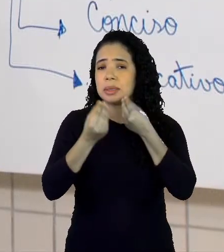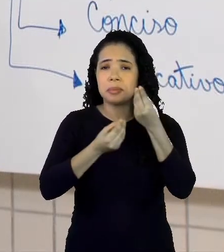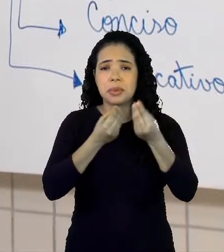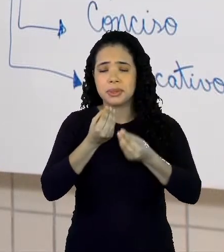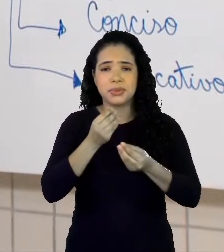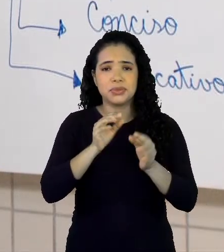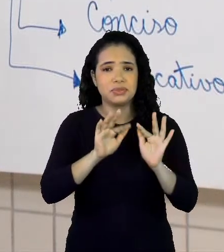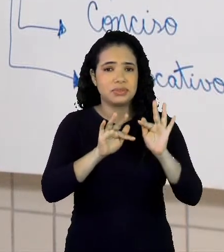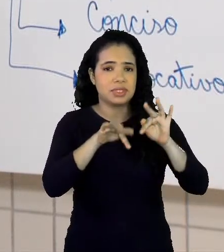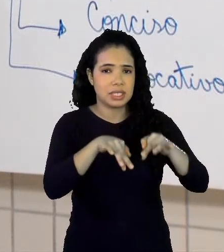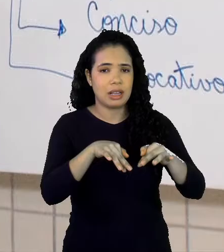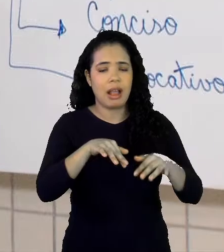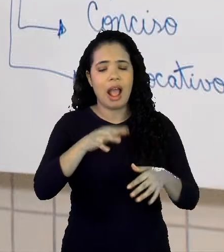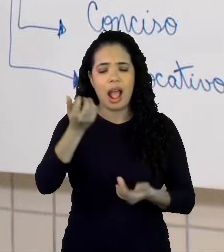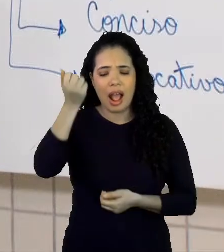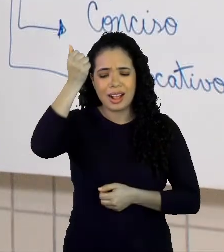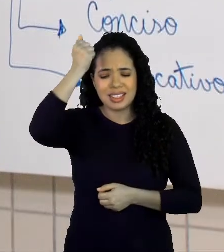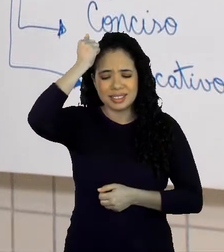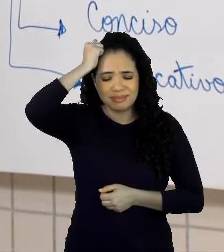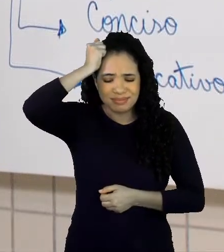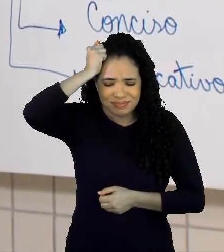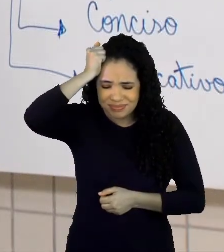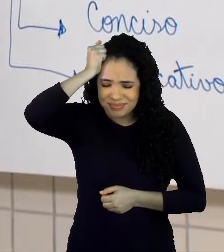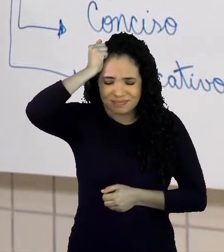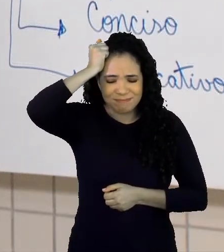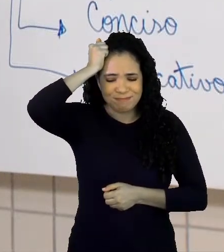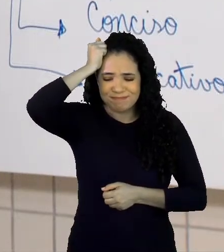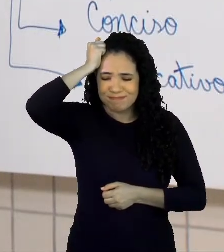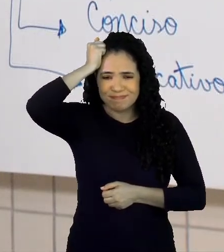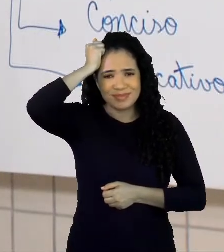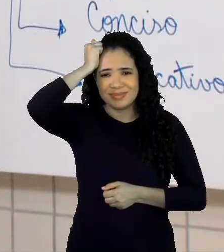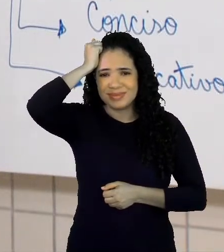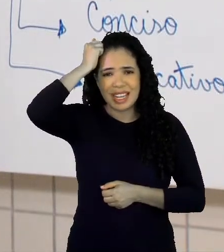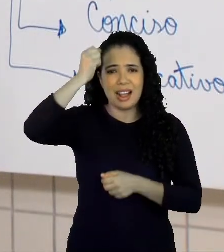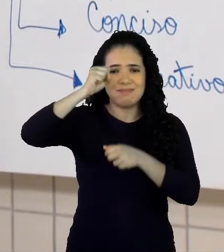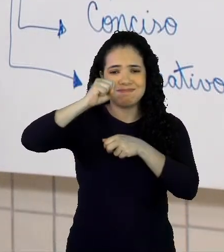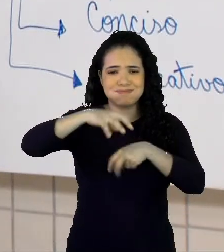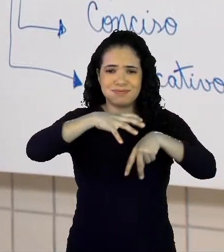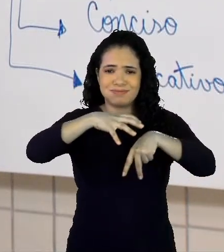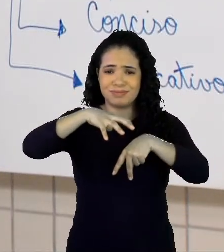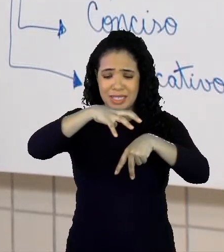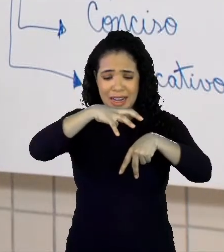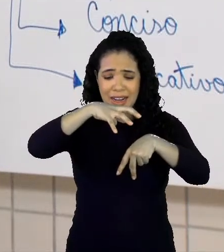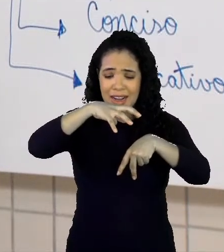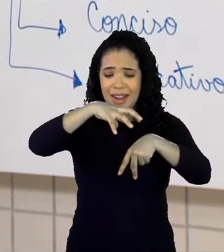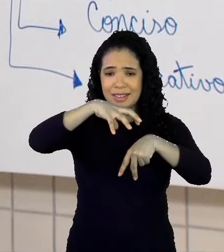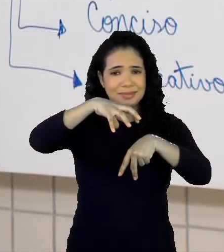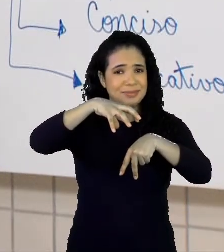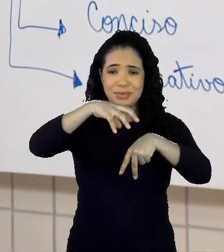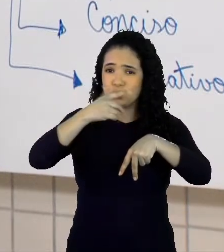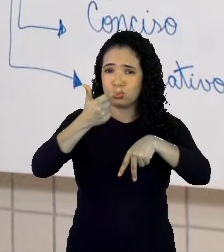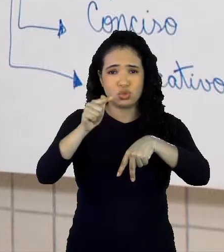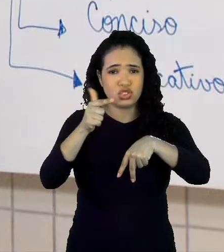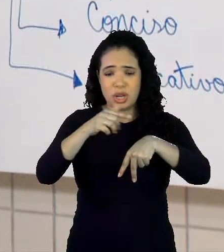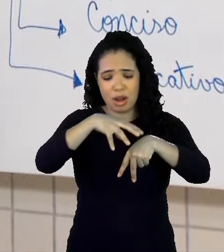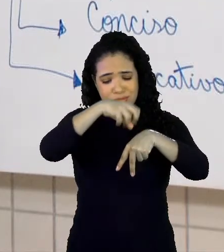né, que arrependeu-se, já era tarde, o paraquedas ficou no avião, então ele já está narrando o